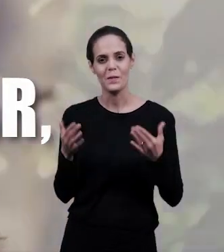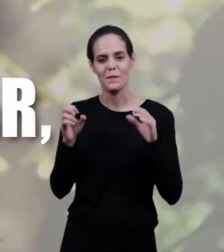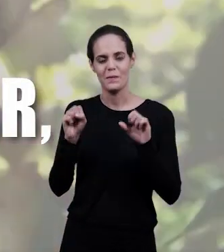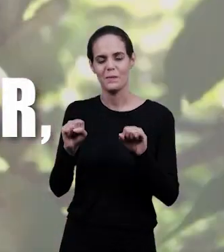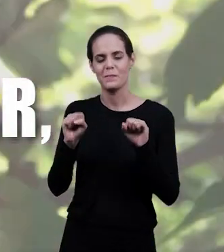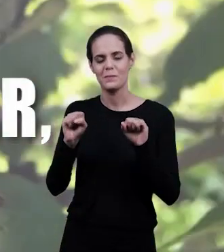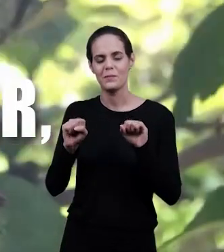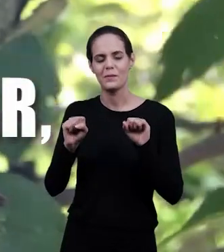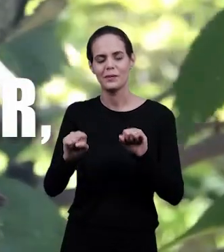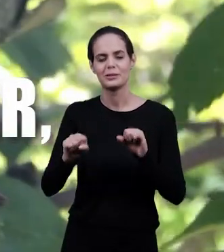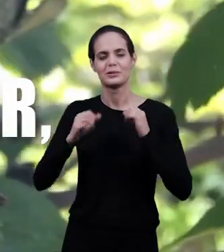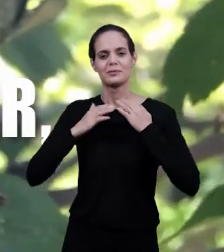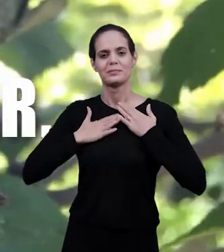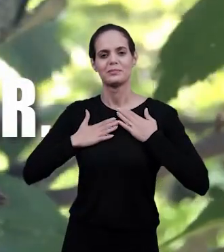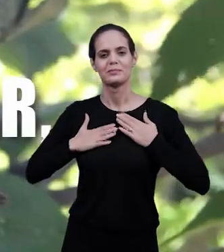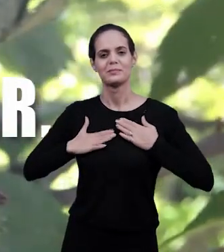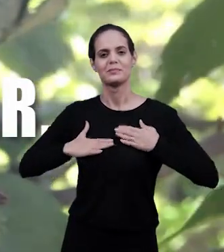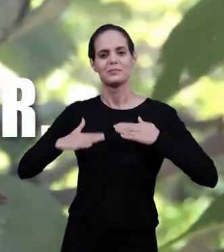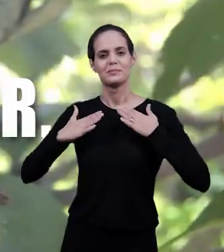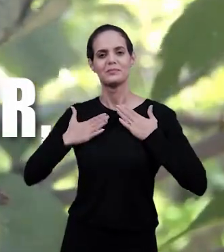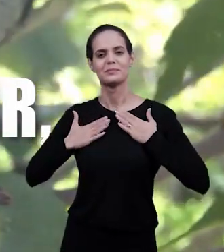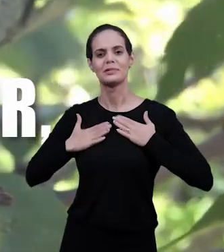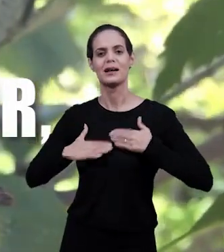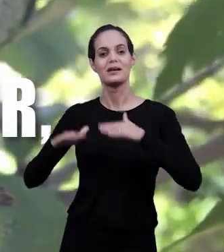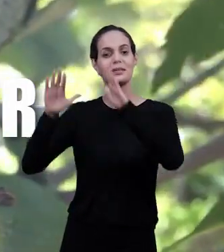nelas descansar,